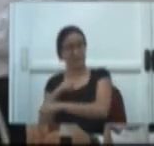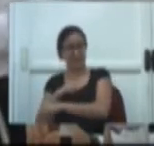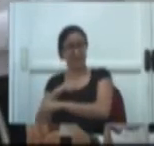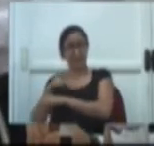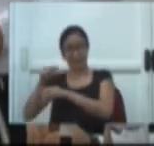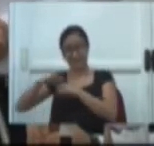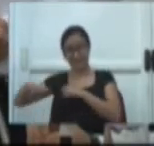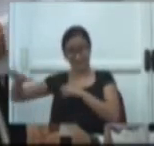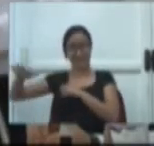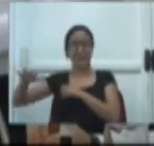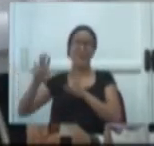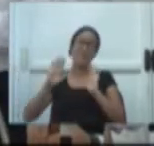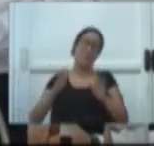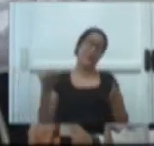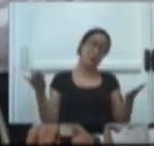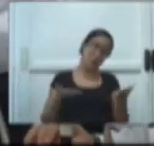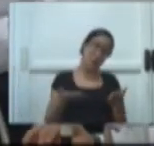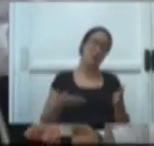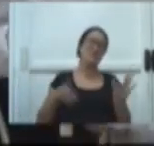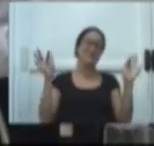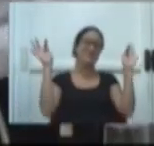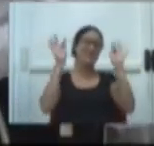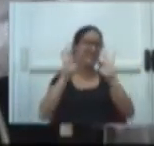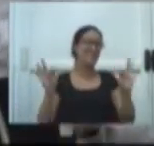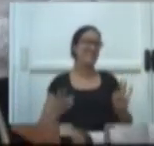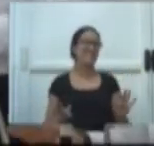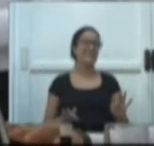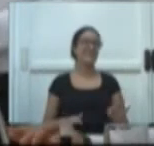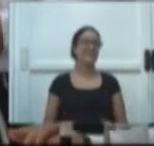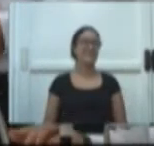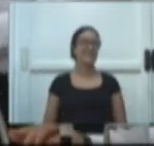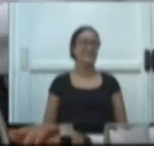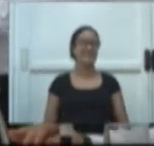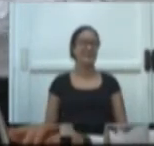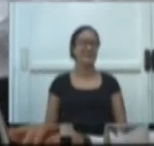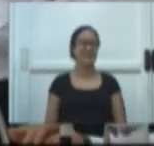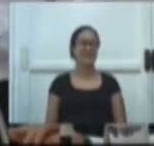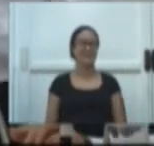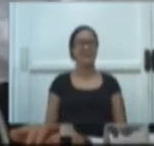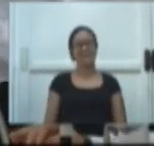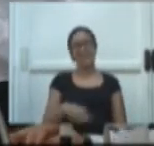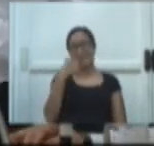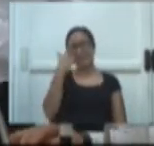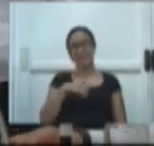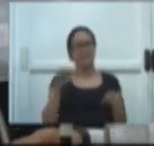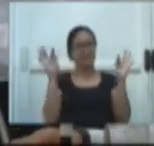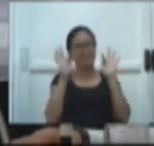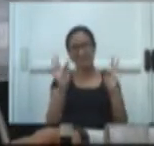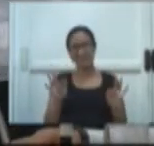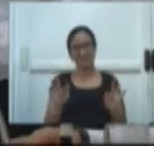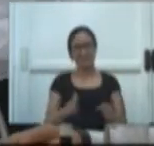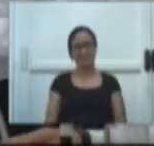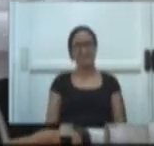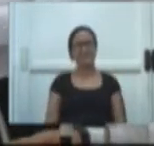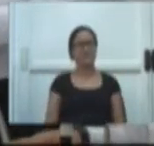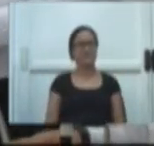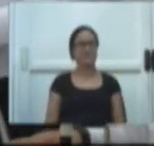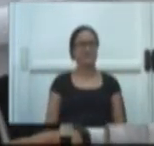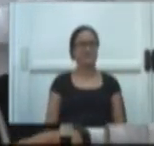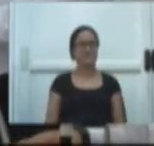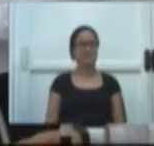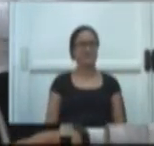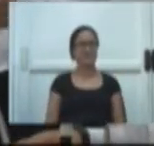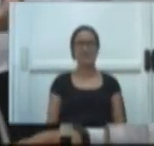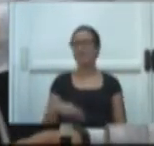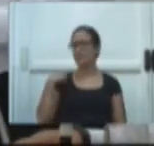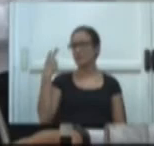aconteceu de ser nessa sessão de hoje. Que todas são. Todas são assim. E parabenizo, né,